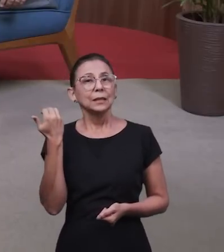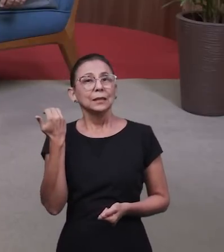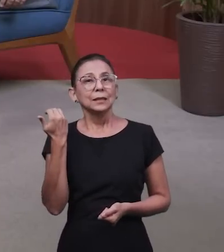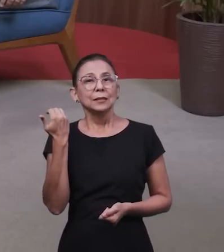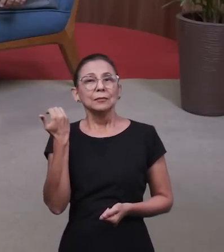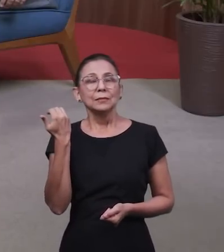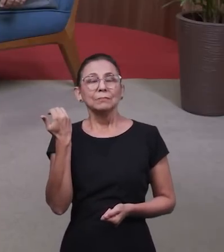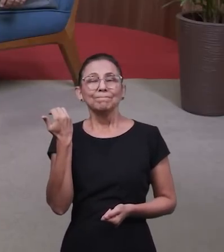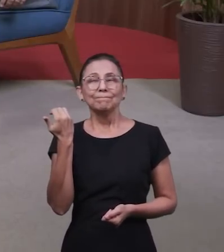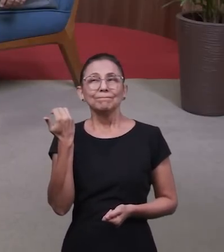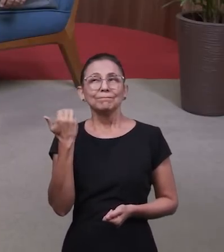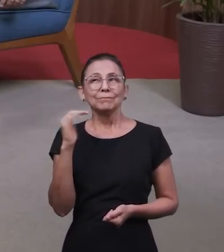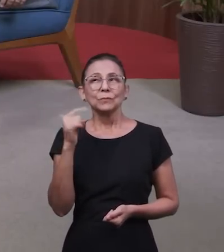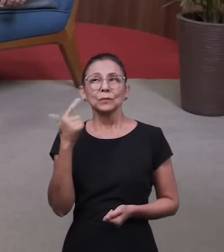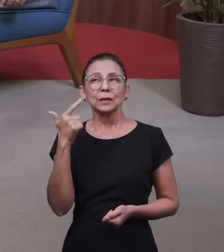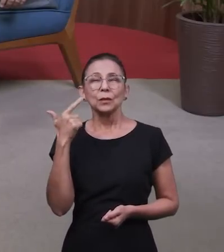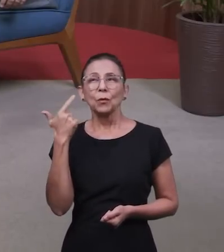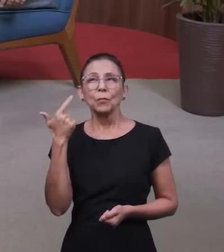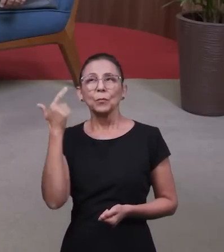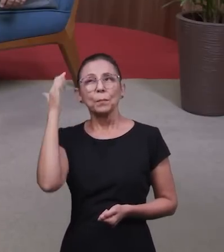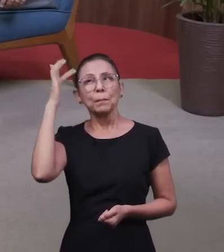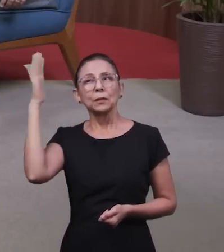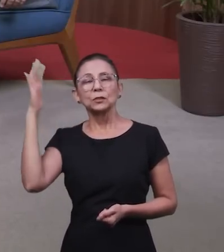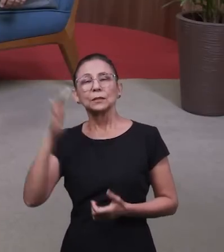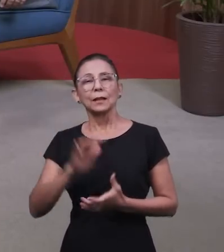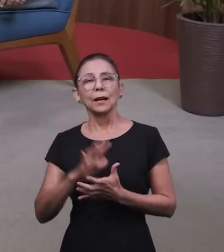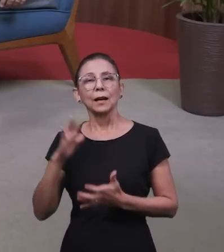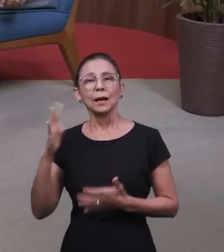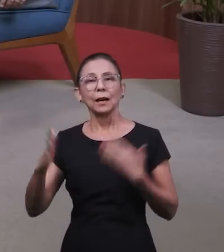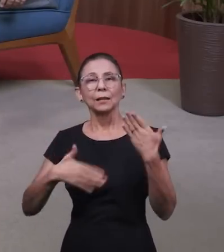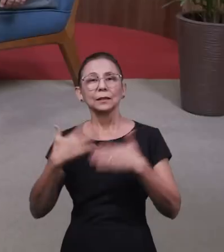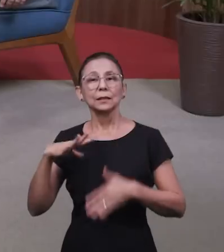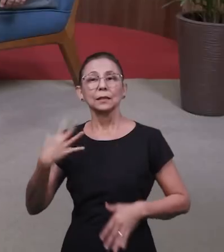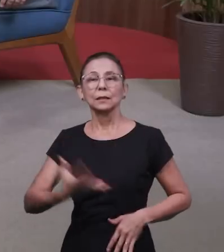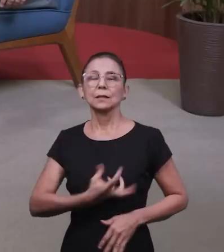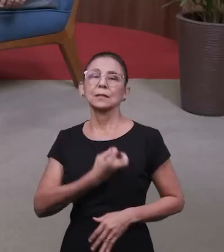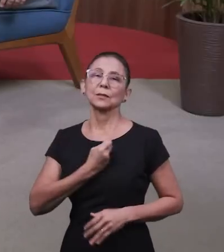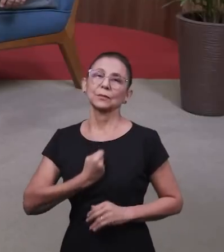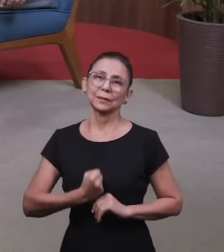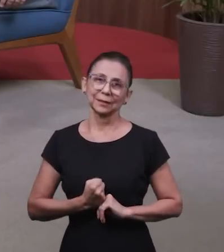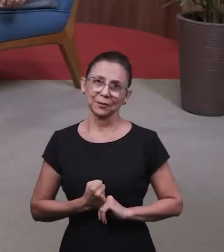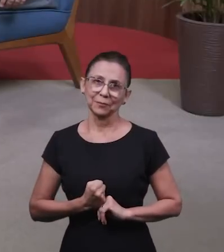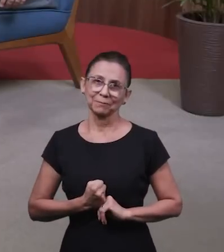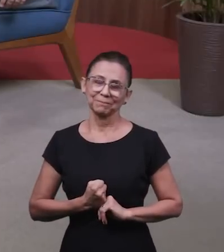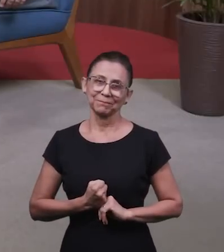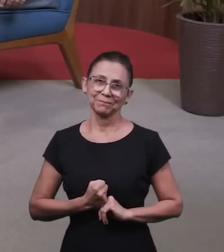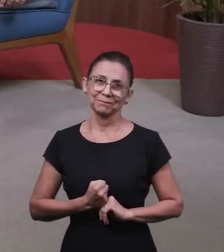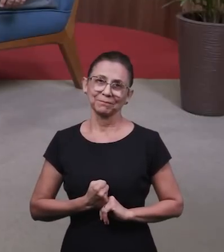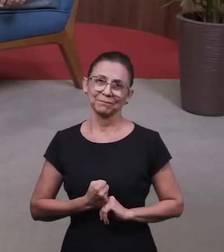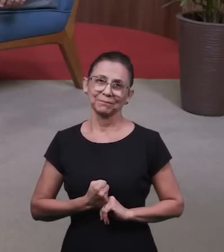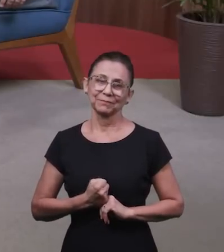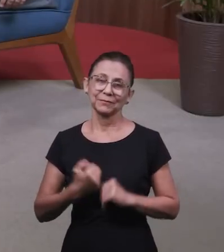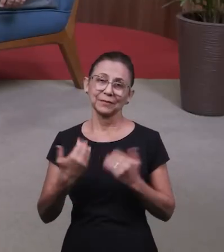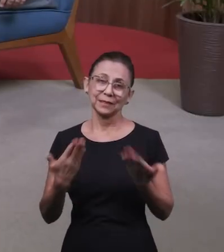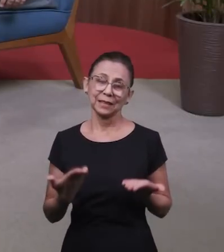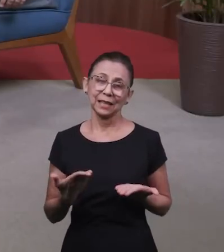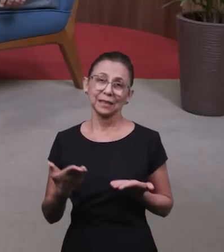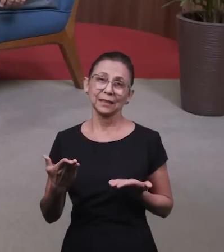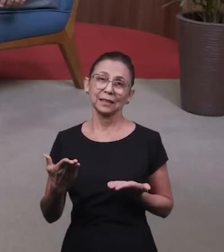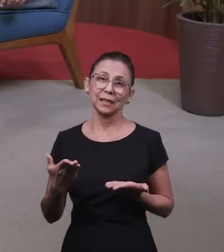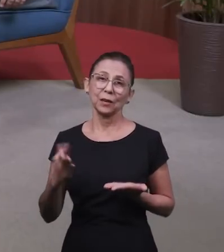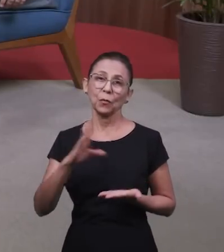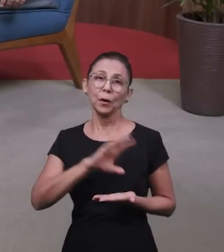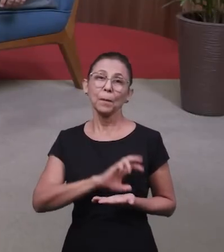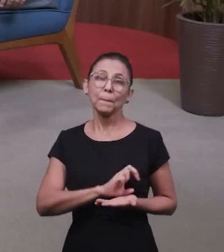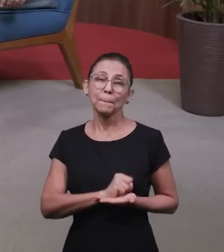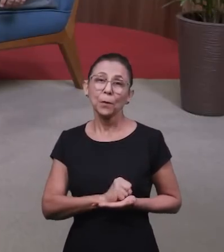que é a alegria da salvação através deste amor derramado no coração do homem, que é o